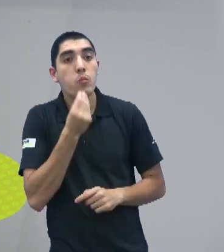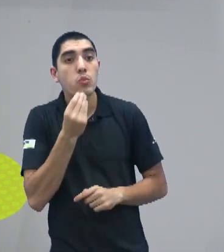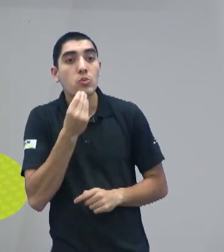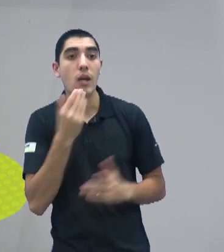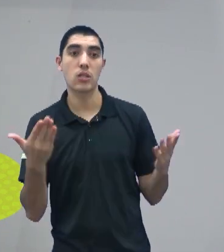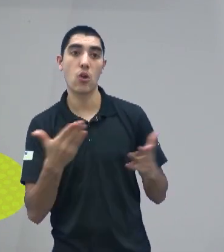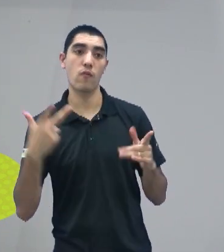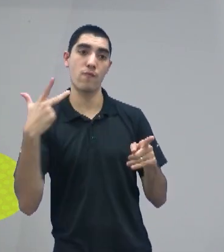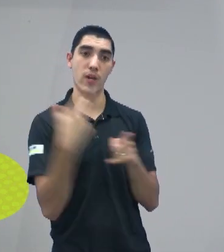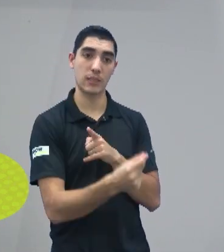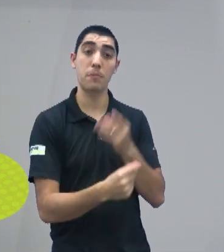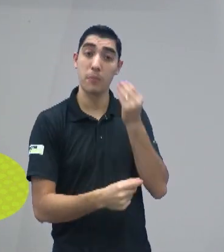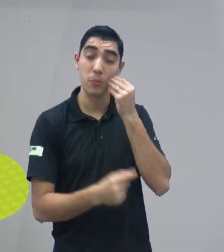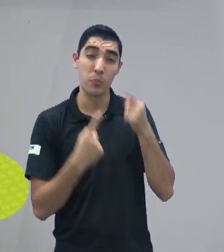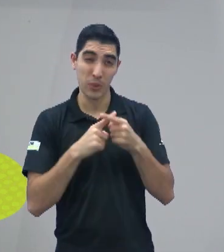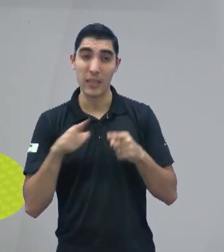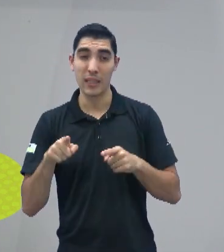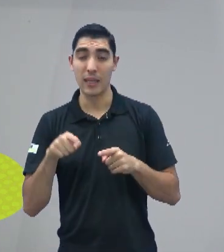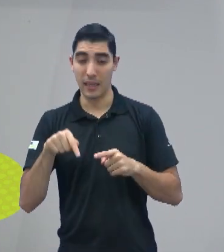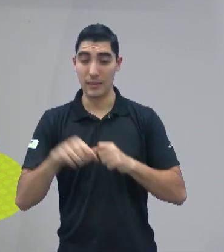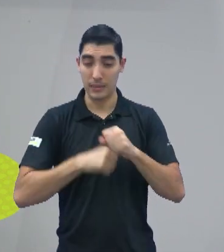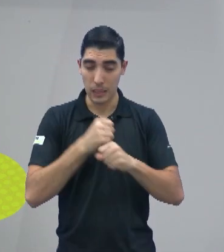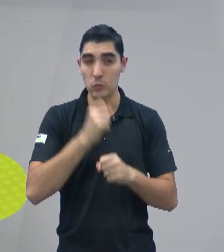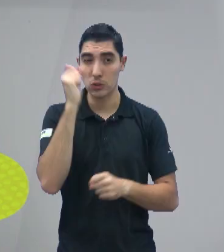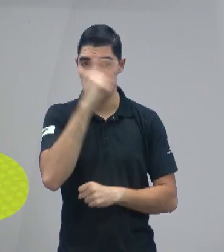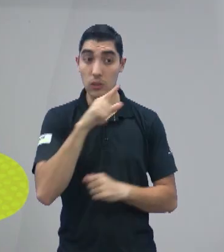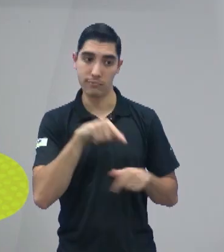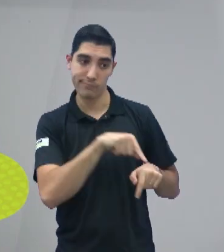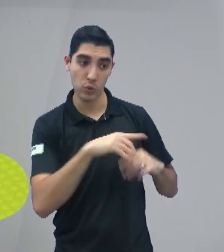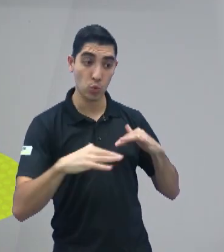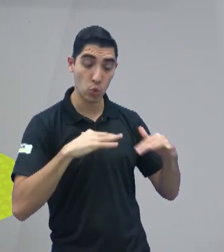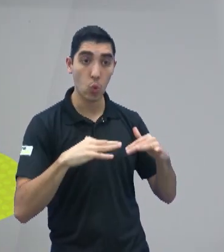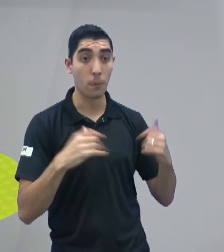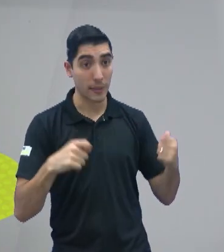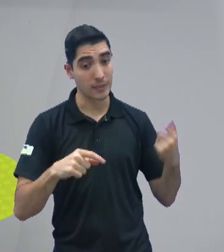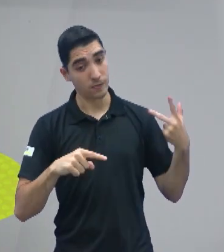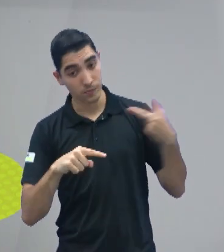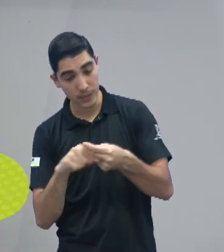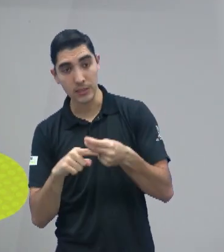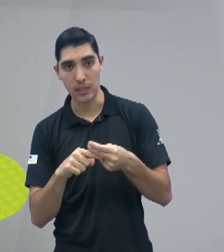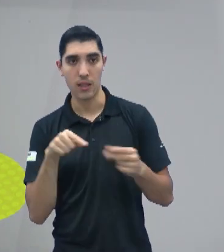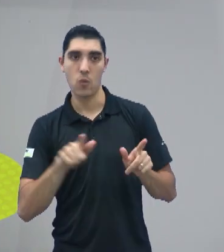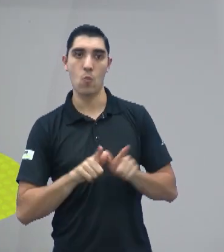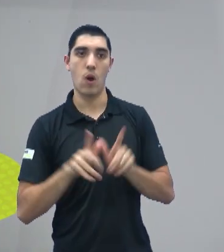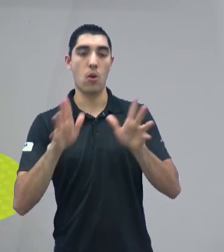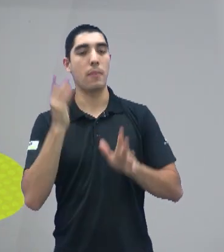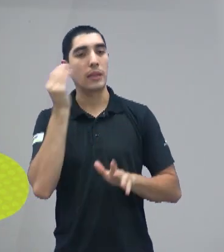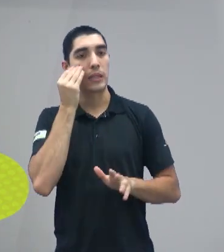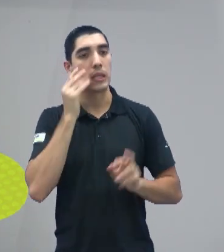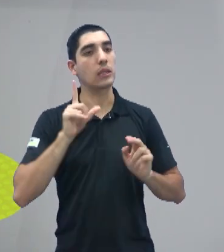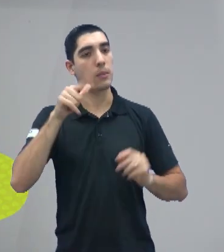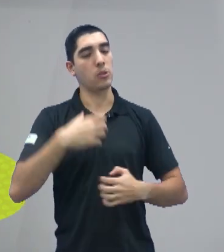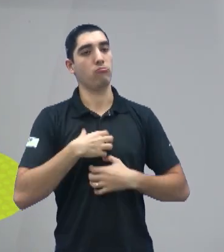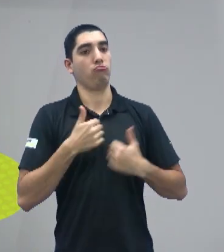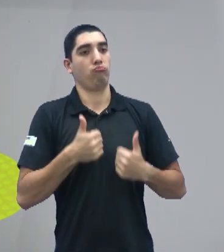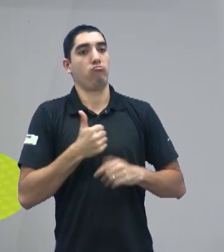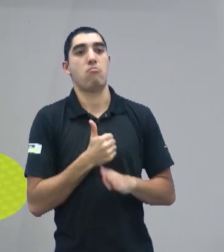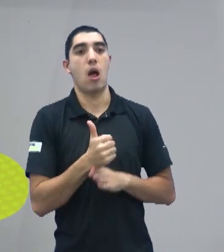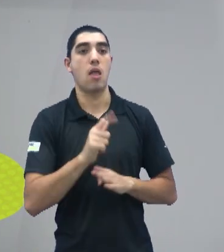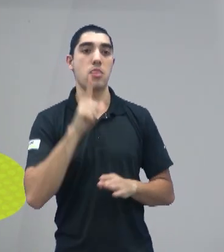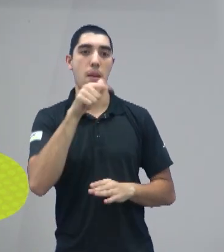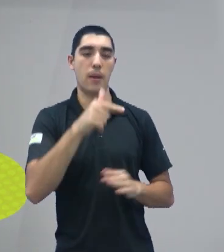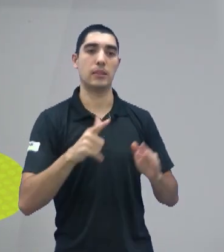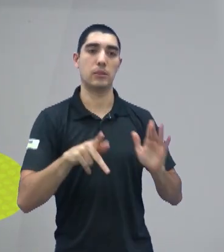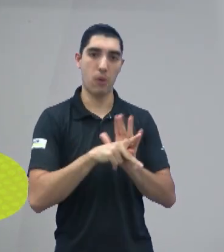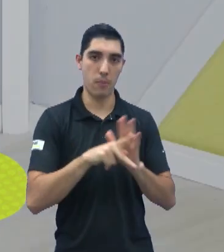não foi boa, né? Então precisa fazer o bom jogo agora nessa primeira partida para poder vir com confiança moral também para esse segundo jogo que vai